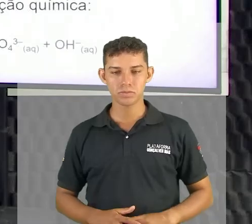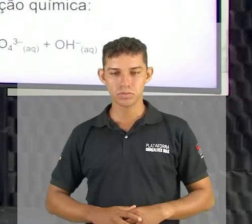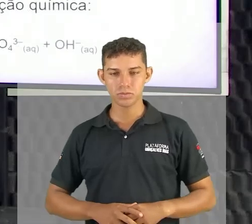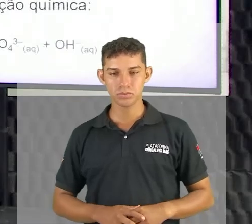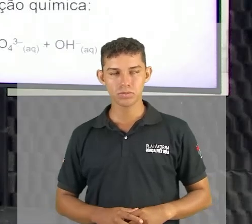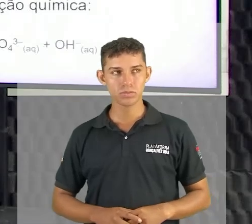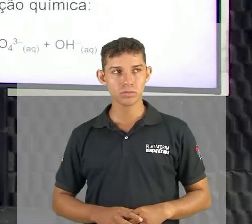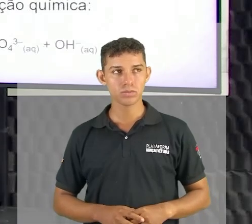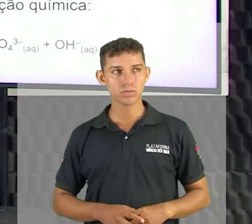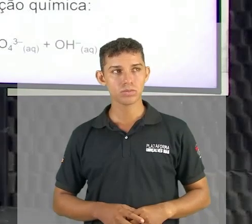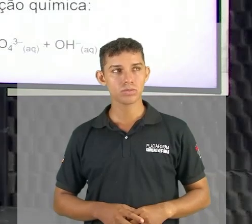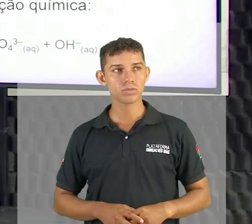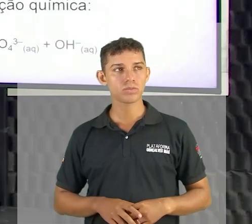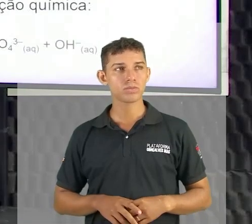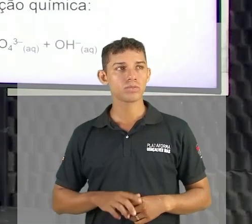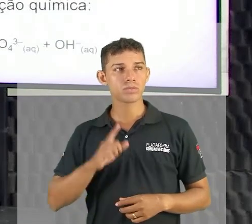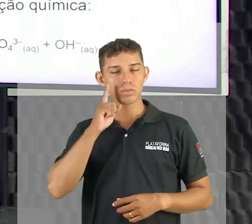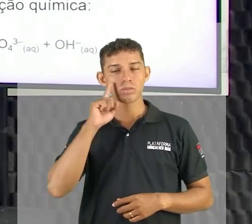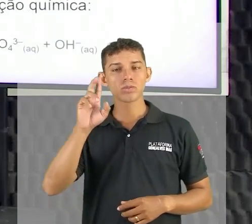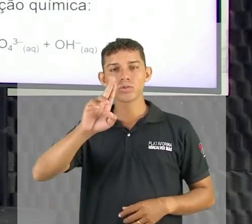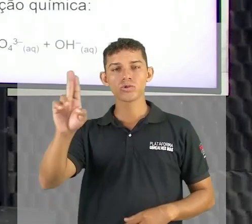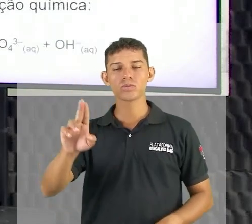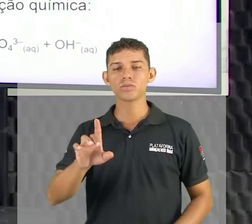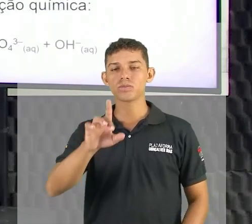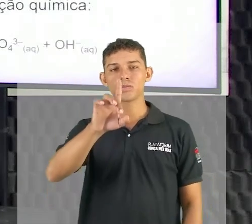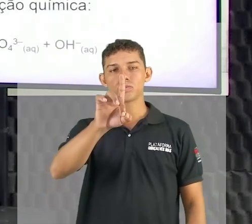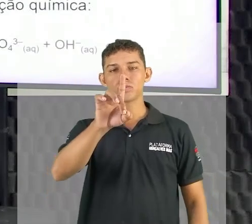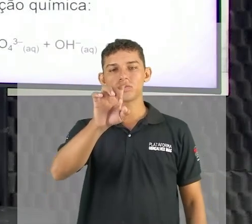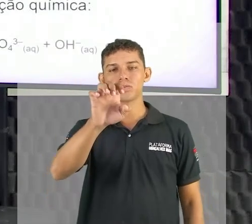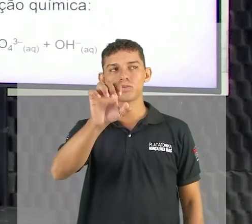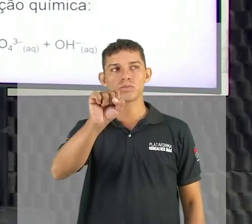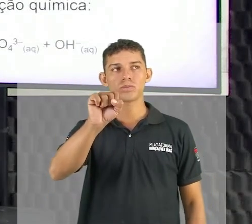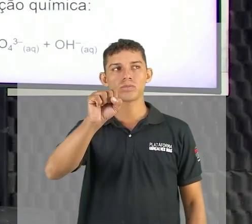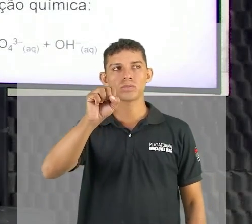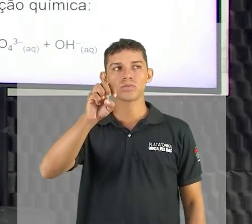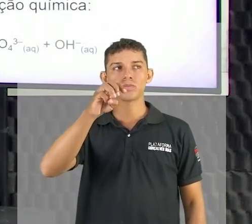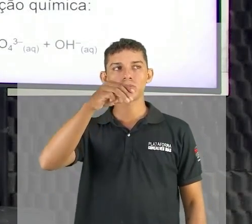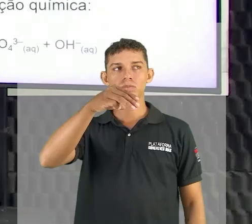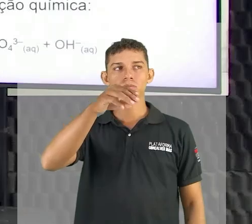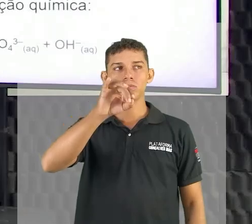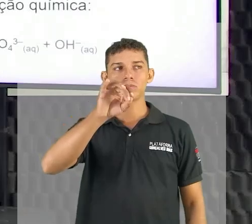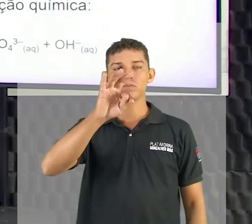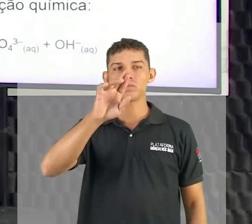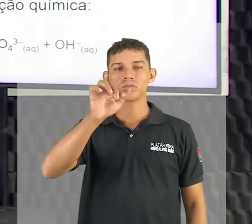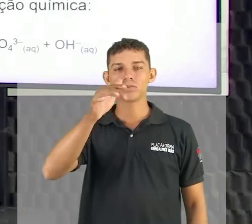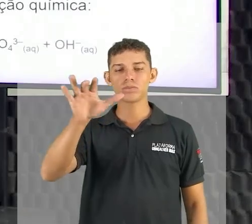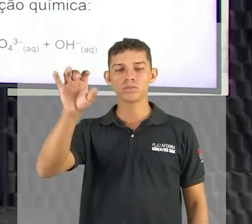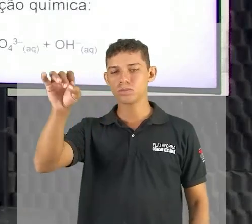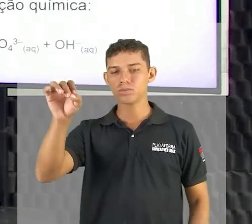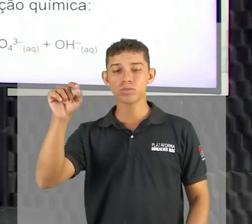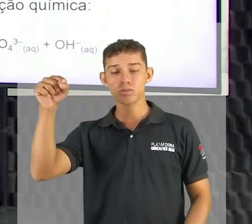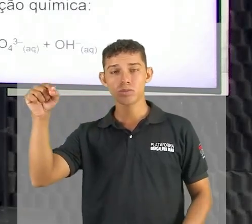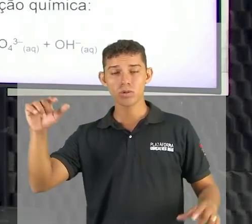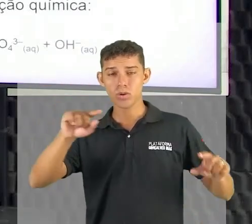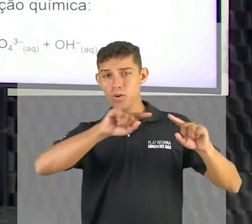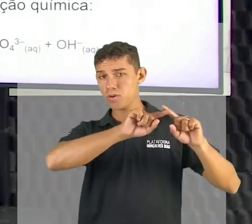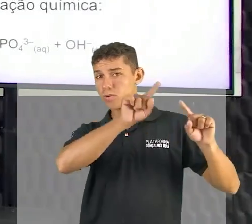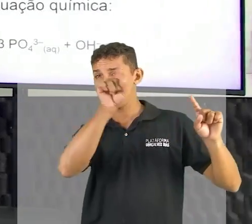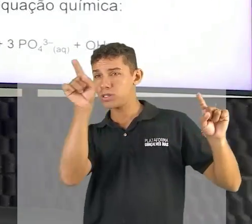Para cá eu tenho um processo conhecido como desmineralização. E para cá, mineralização.